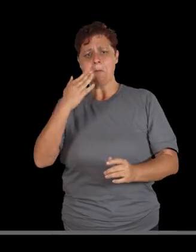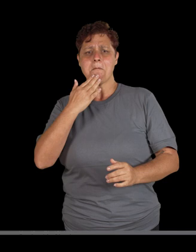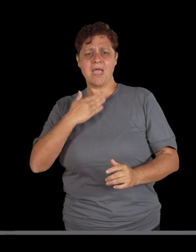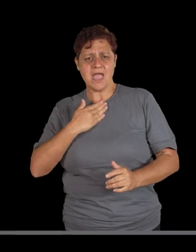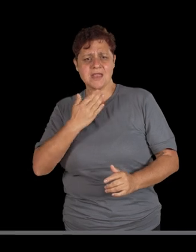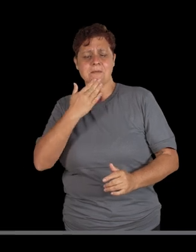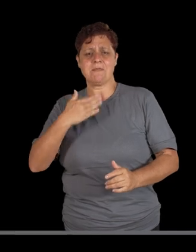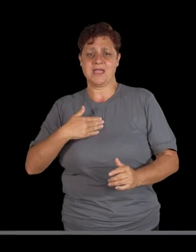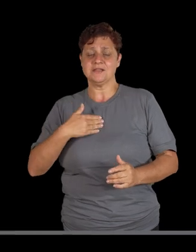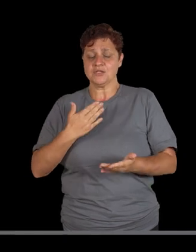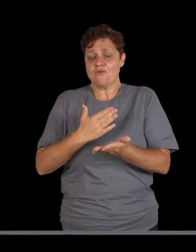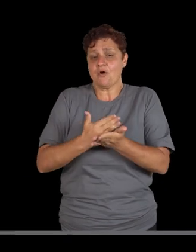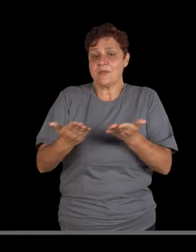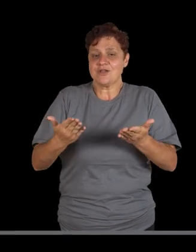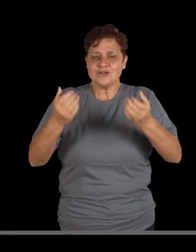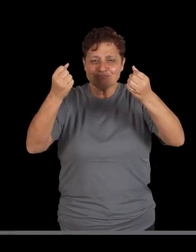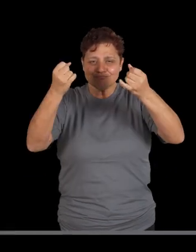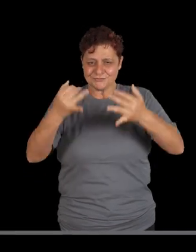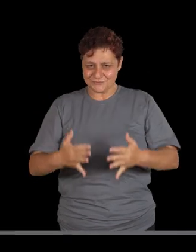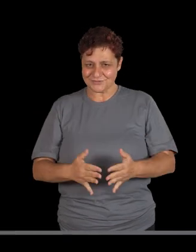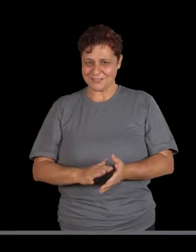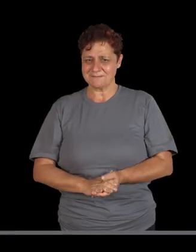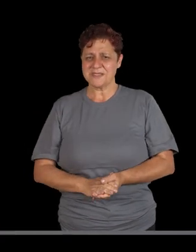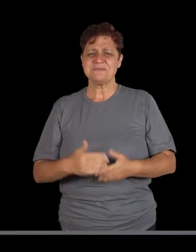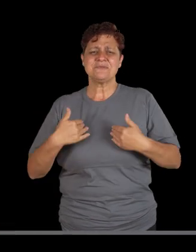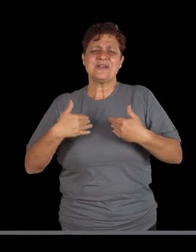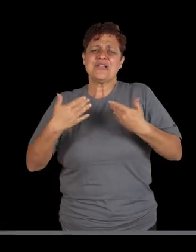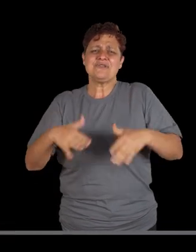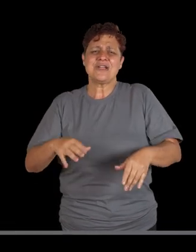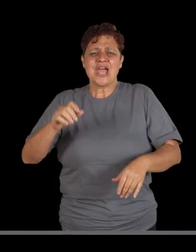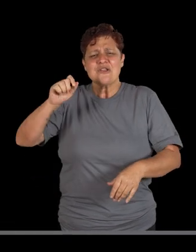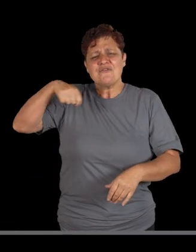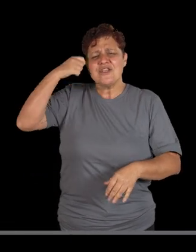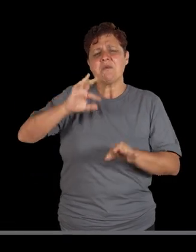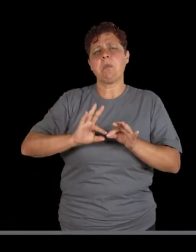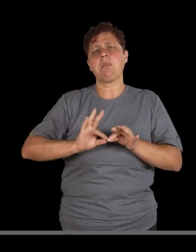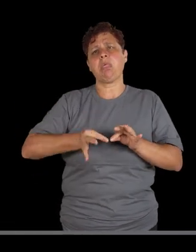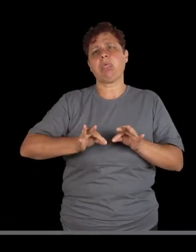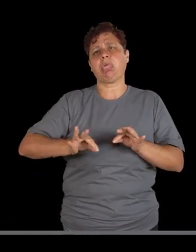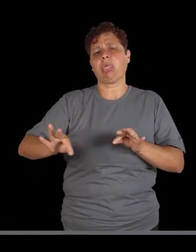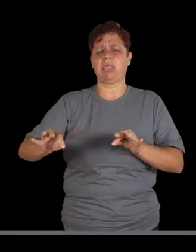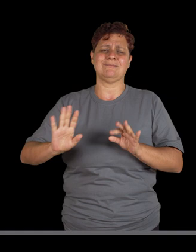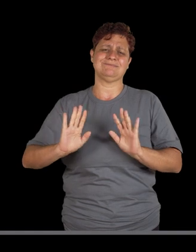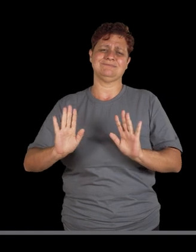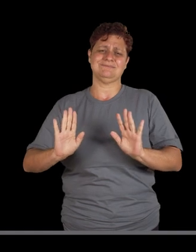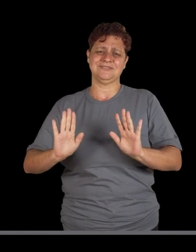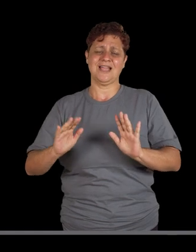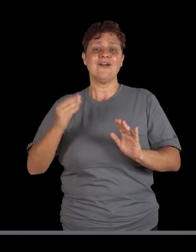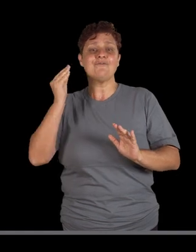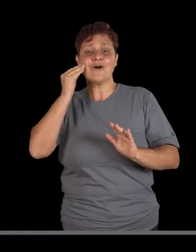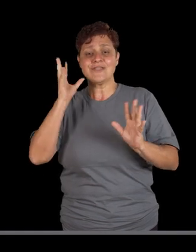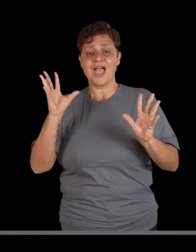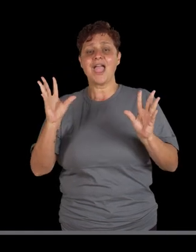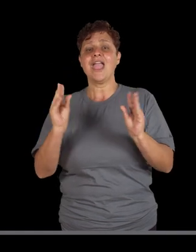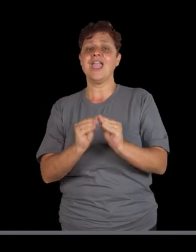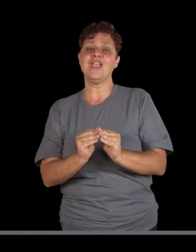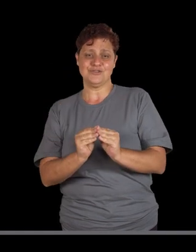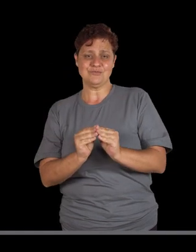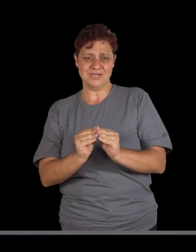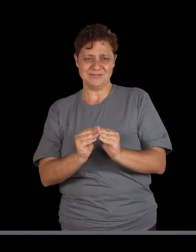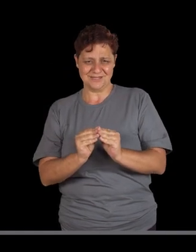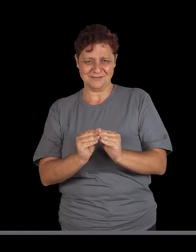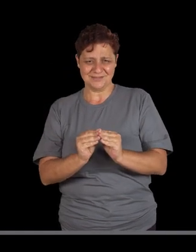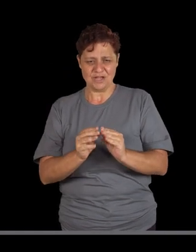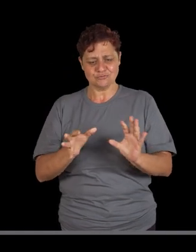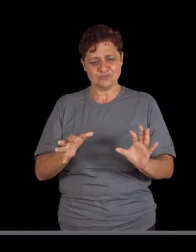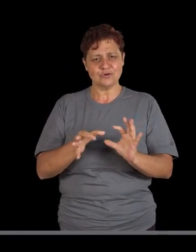mim, tá? Então eu vou começar hoje. E pra não ficar vídeos assim muito longos, eu vou tentar resumir esses